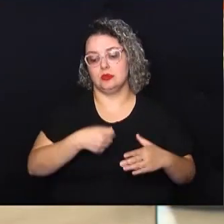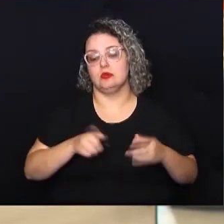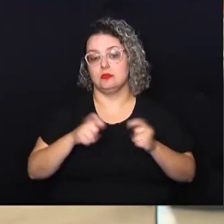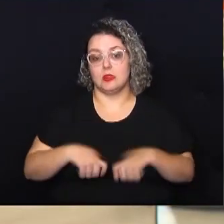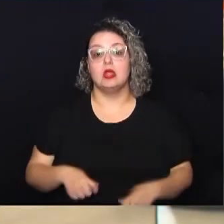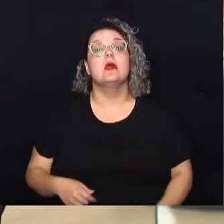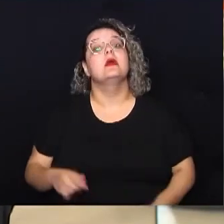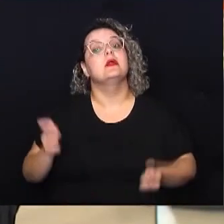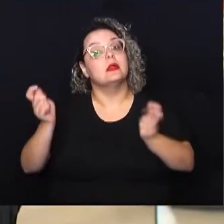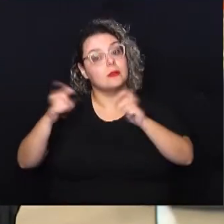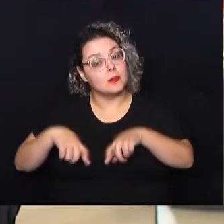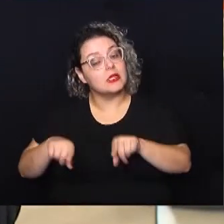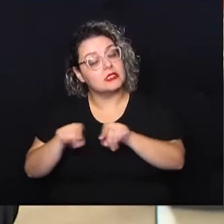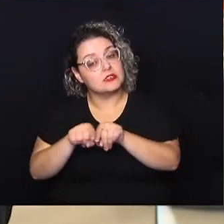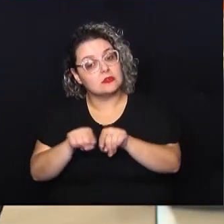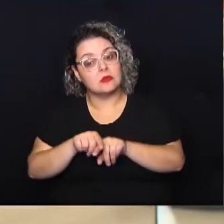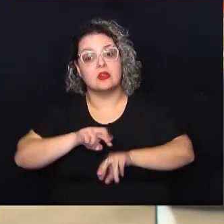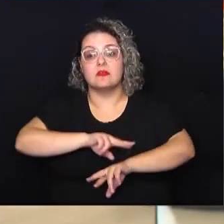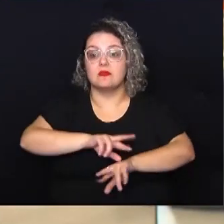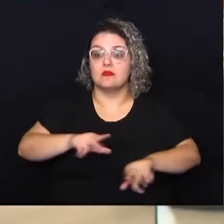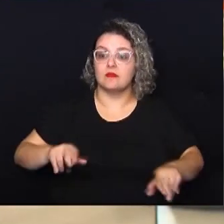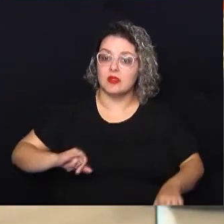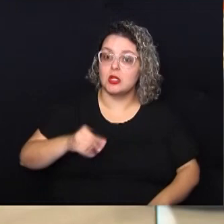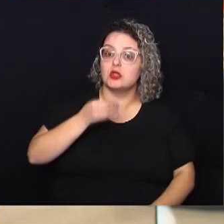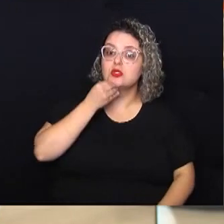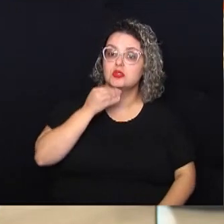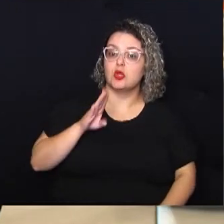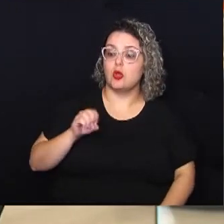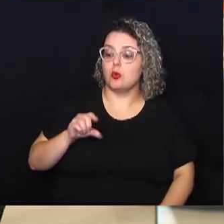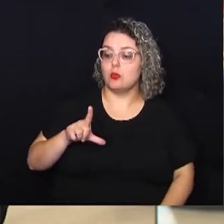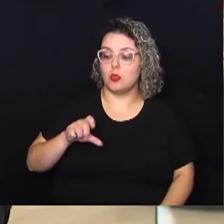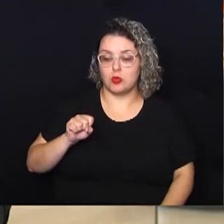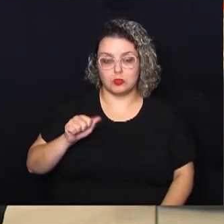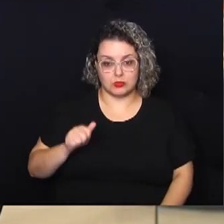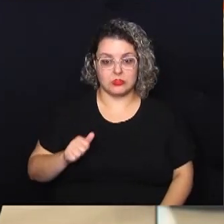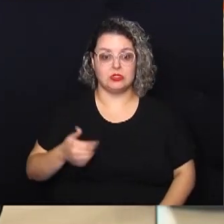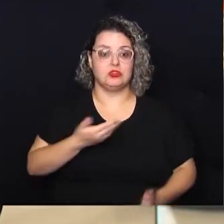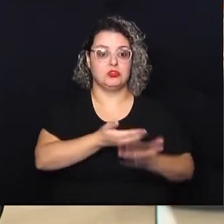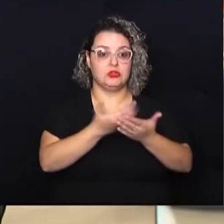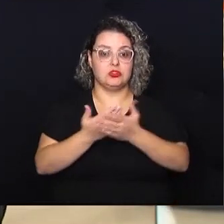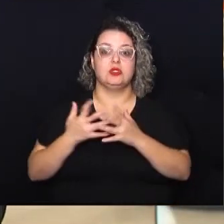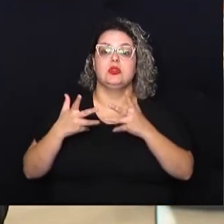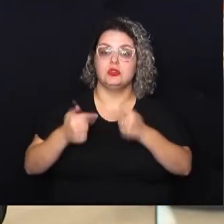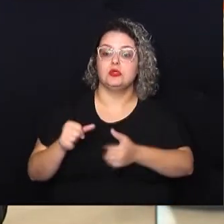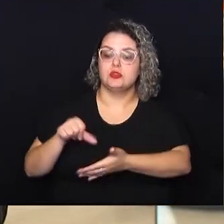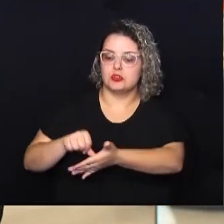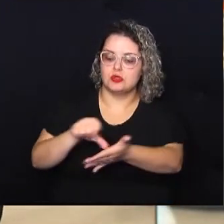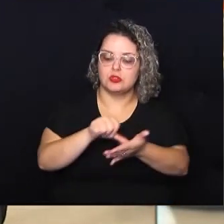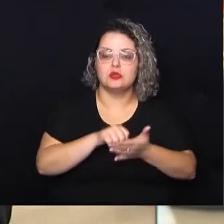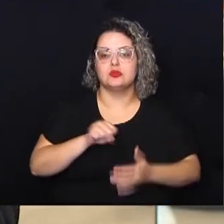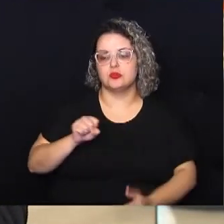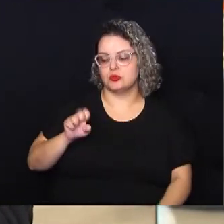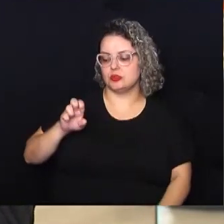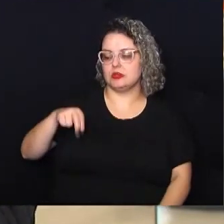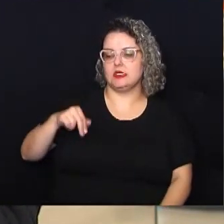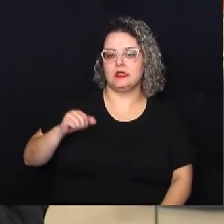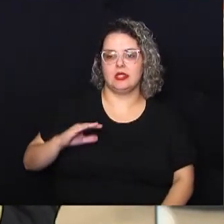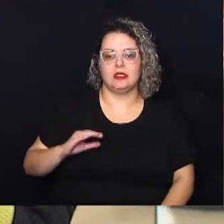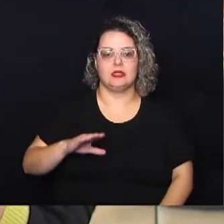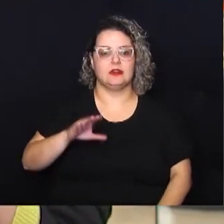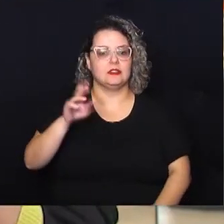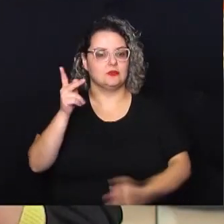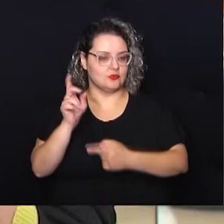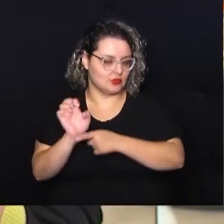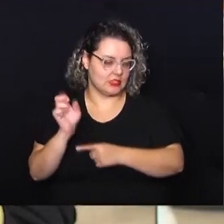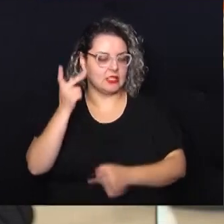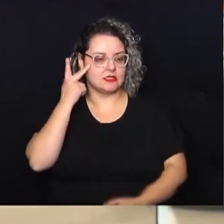capacitar também. Temos várias oportunidades de bolsas de estudos em todas as nossas unidades do Senac São Paulo. Camila,